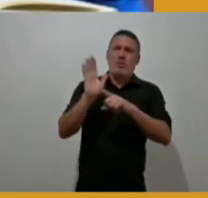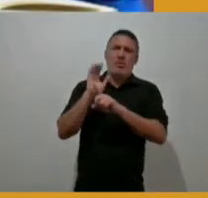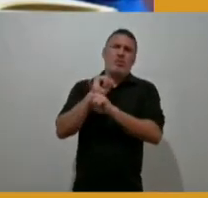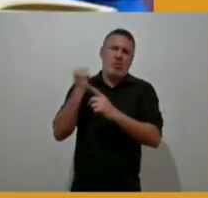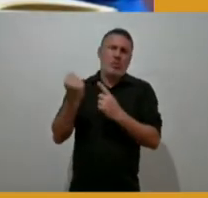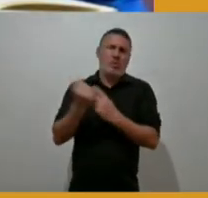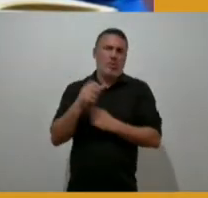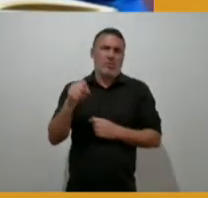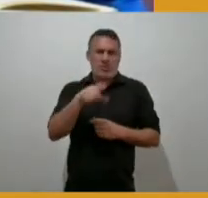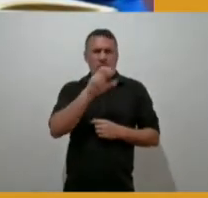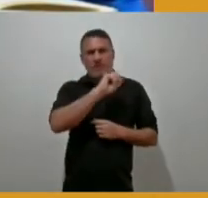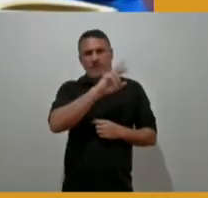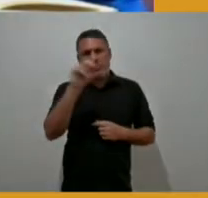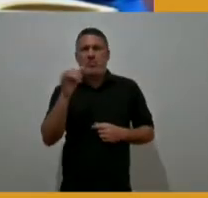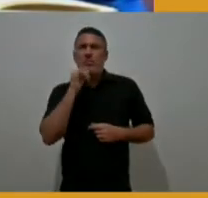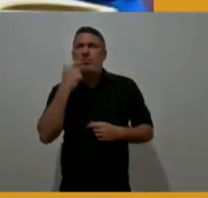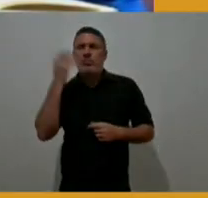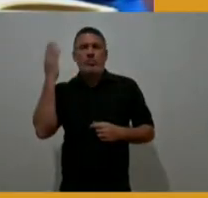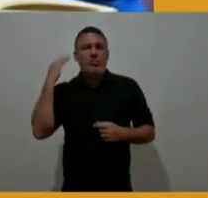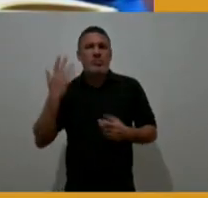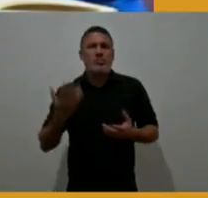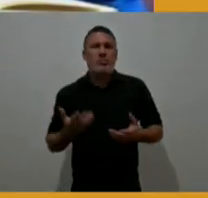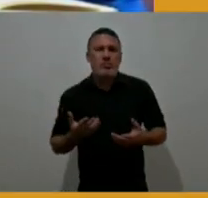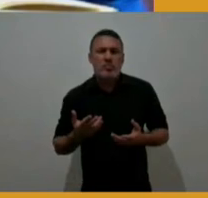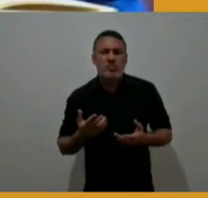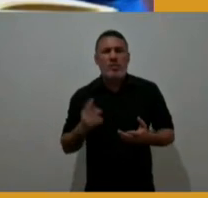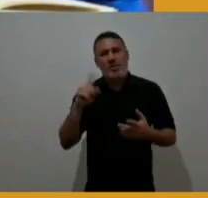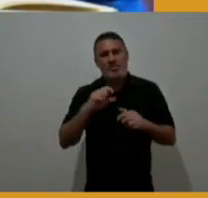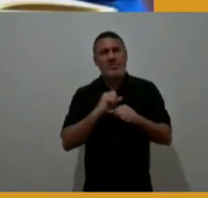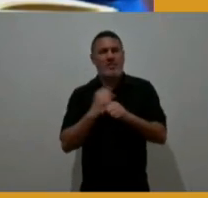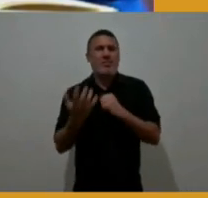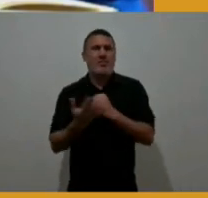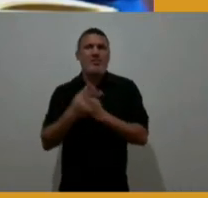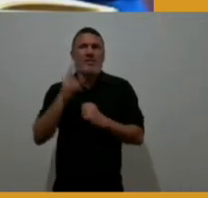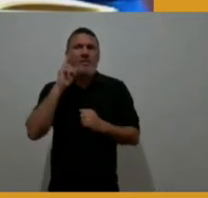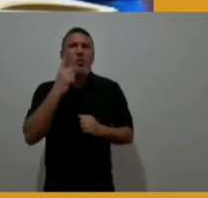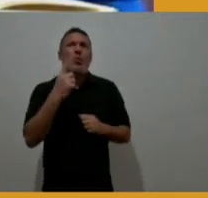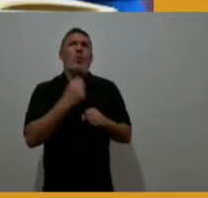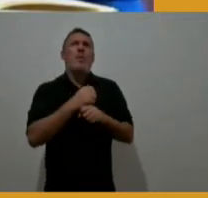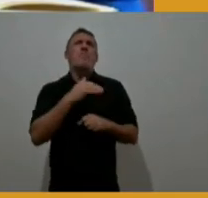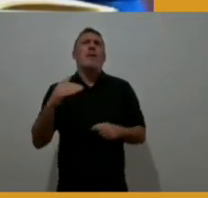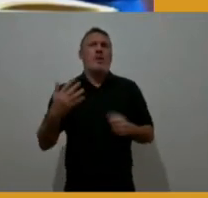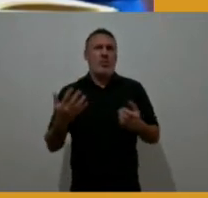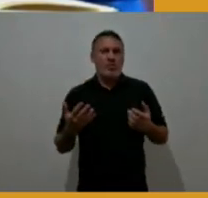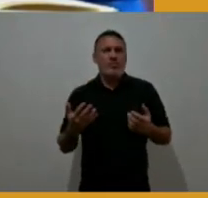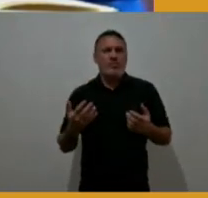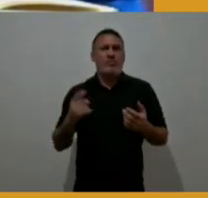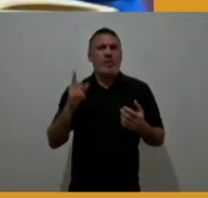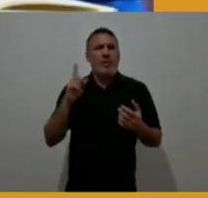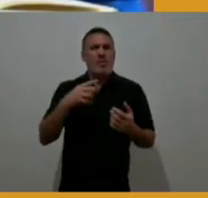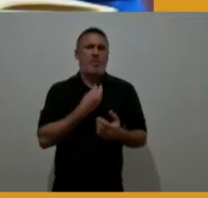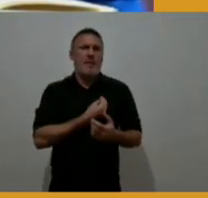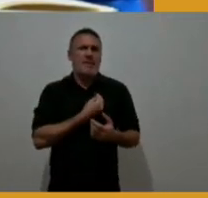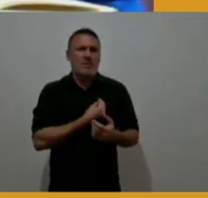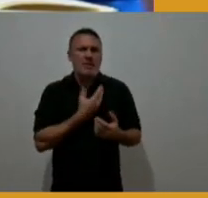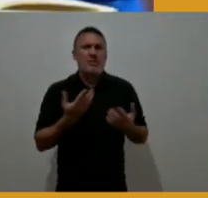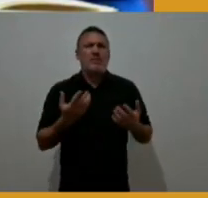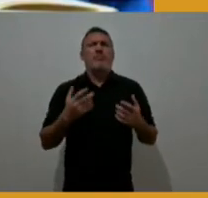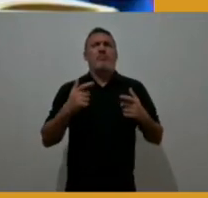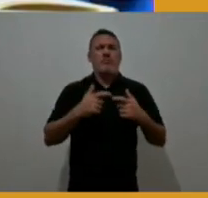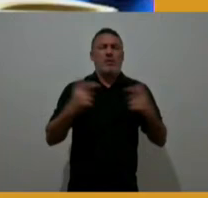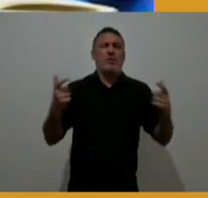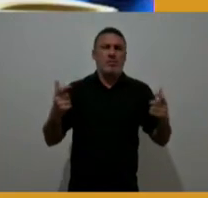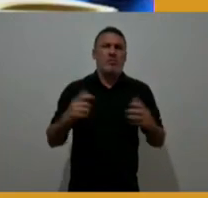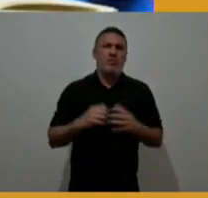por ocasião da pandemia, nesse um ano e meio para cá, né? A participação ampla de